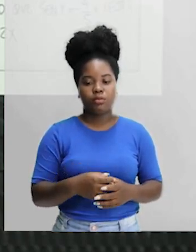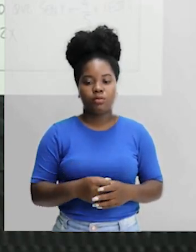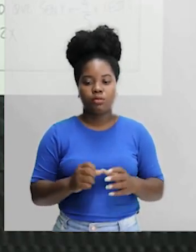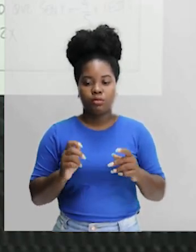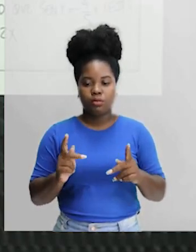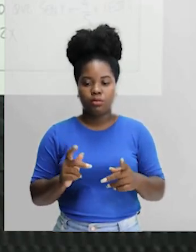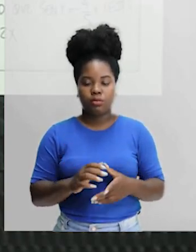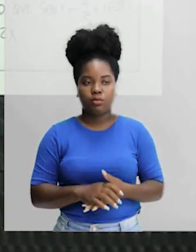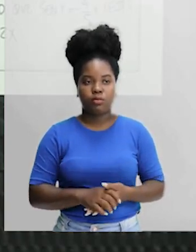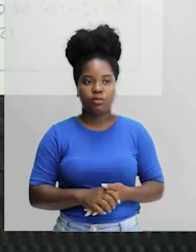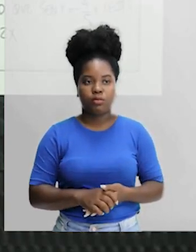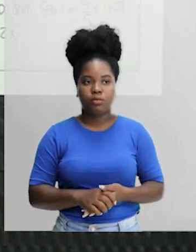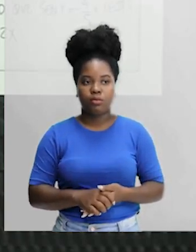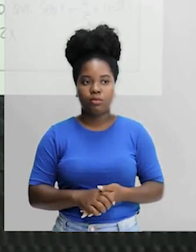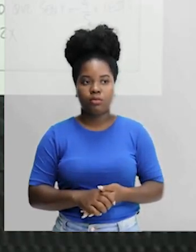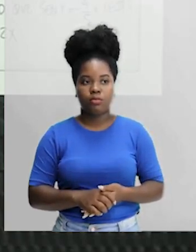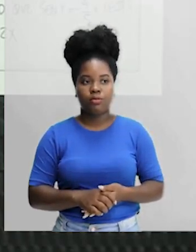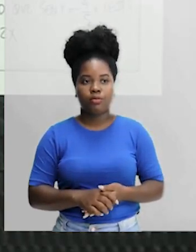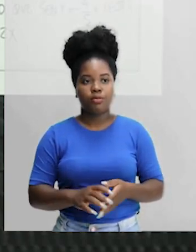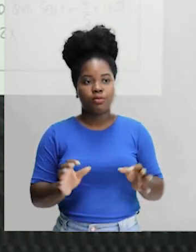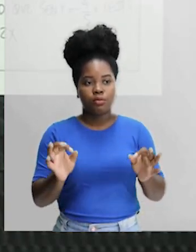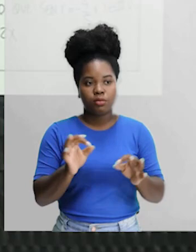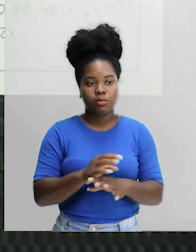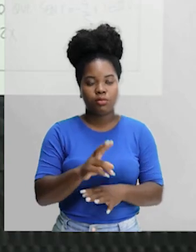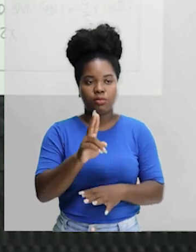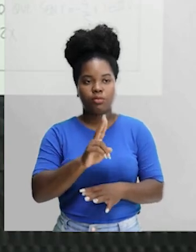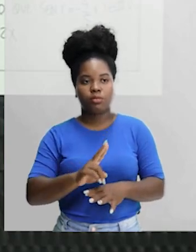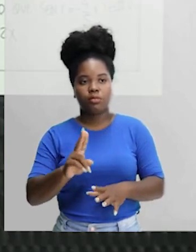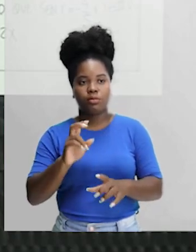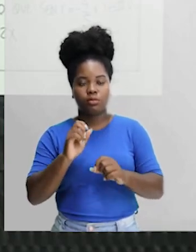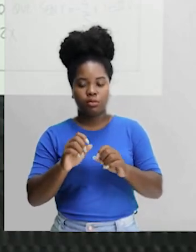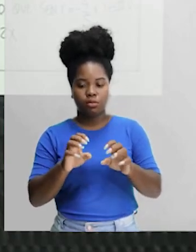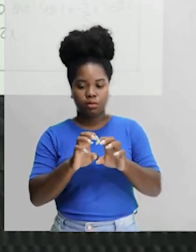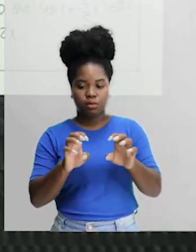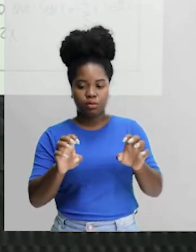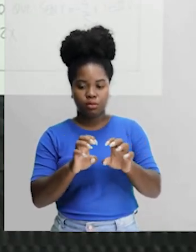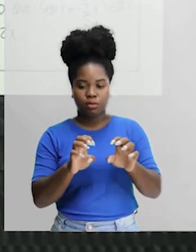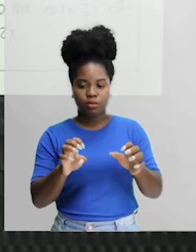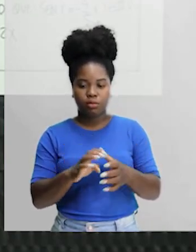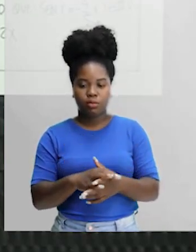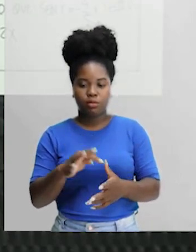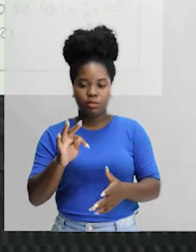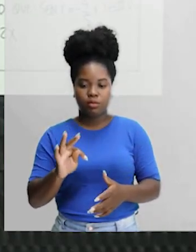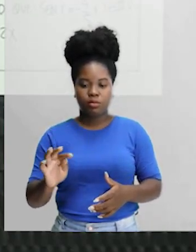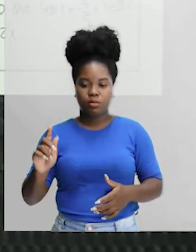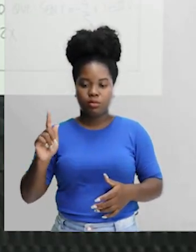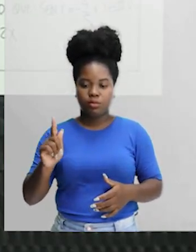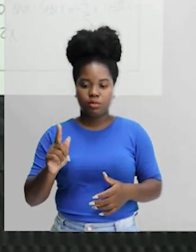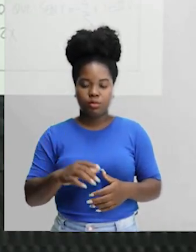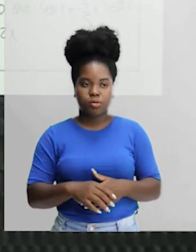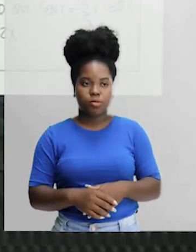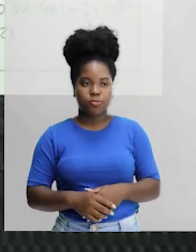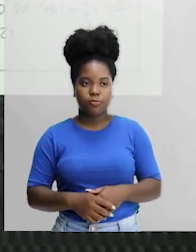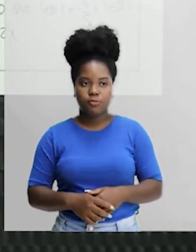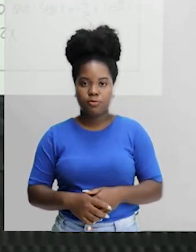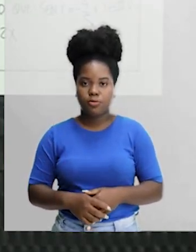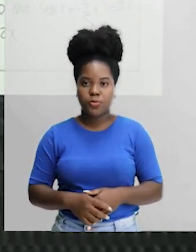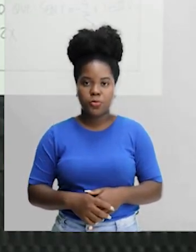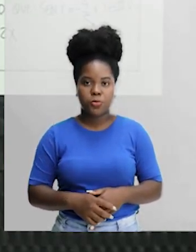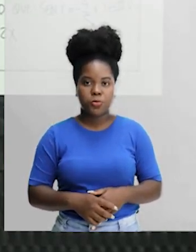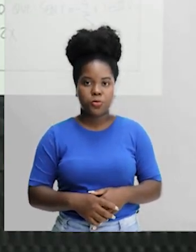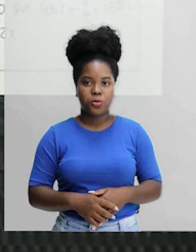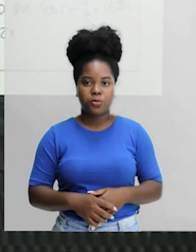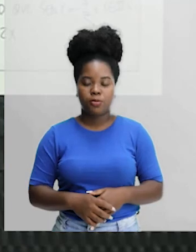mais. E aí, finalmente, você vai poder usar a fórmula aí da tangente, né? A tangente